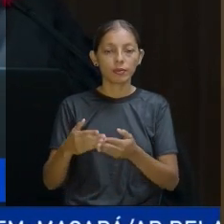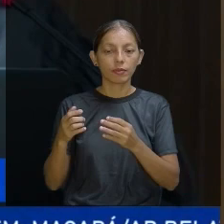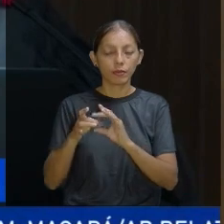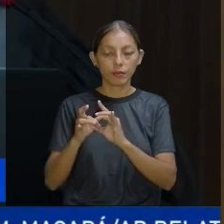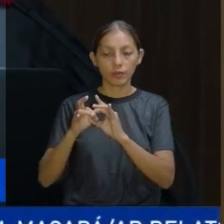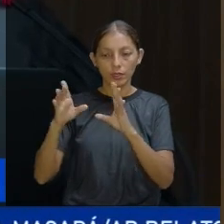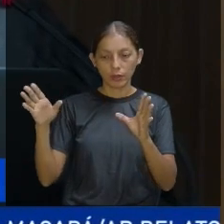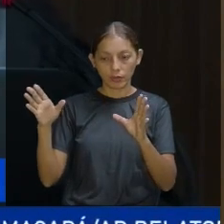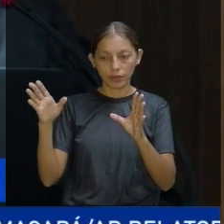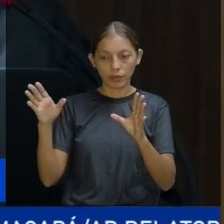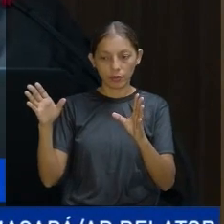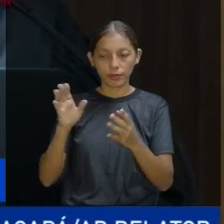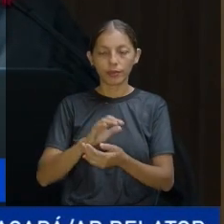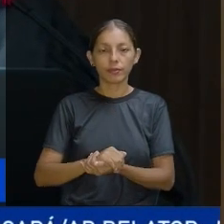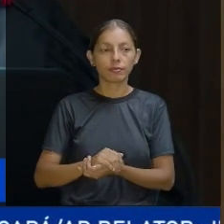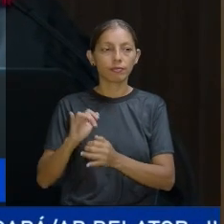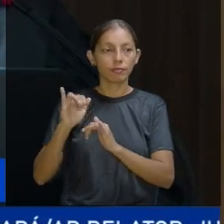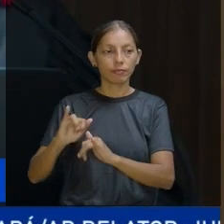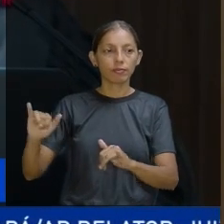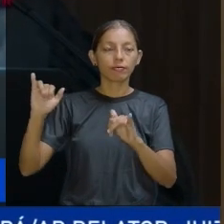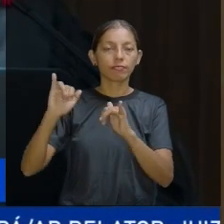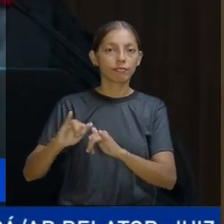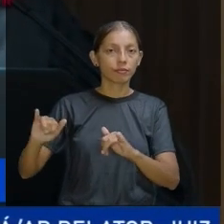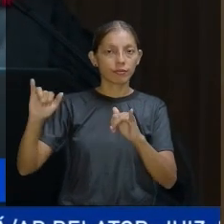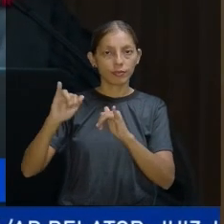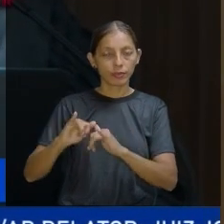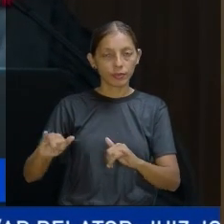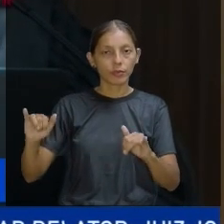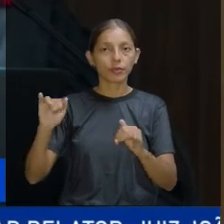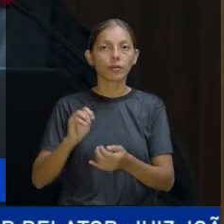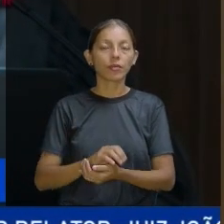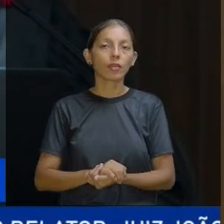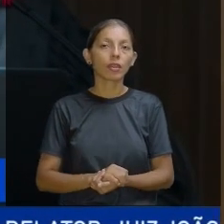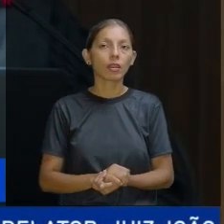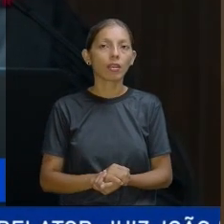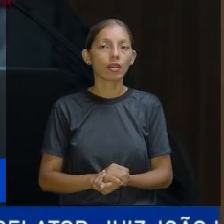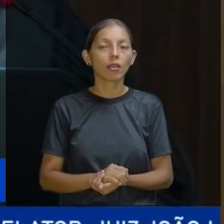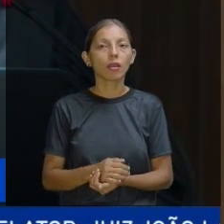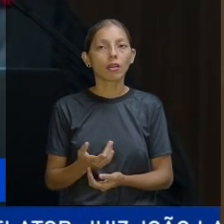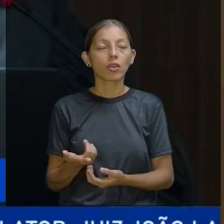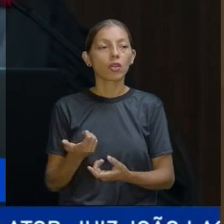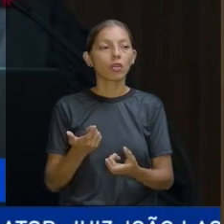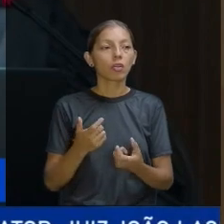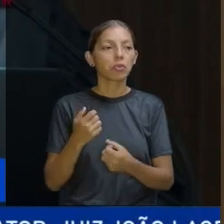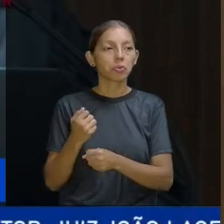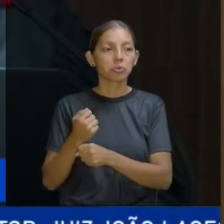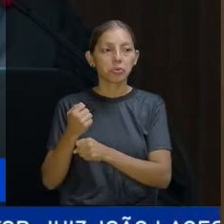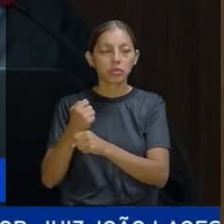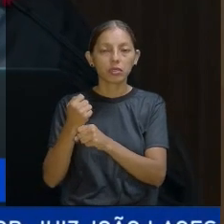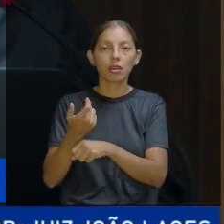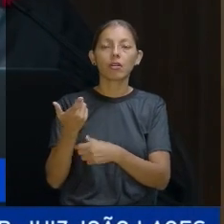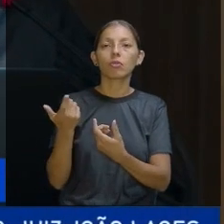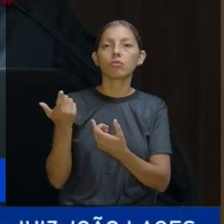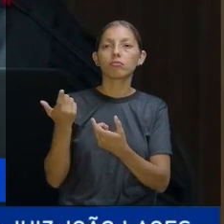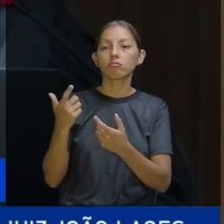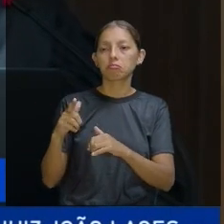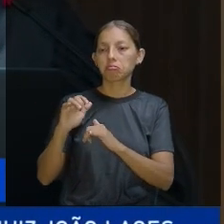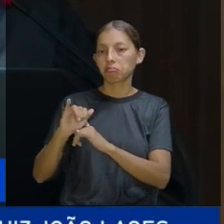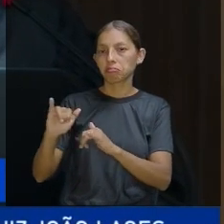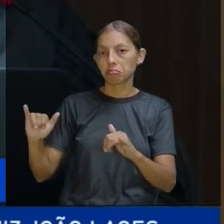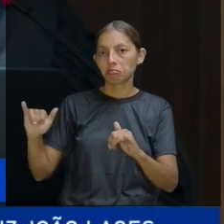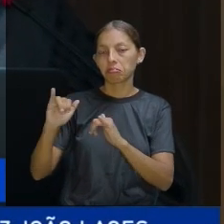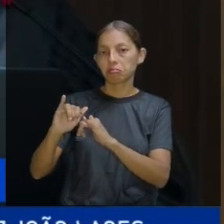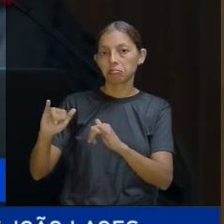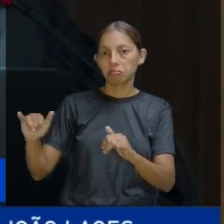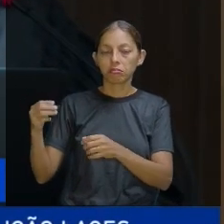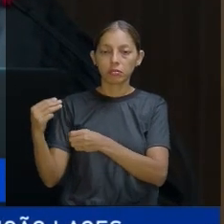de publicidade institucional dos atos, programas, obras, serviços e campanhas dos órgãos públicos municipais ou